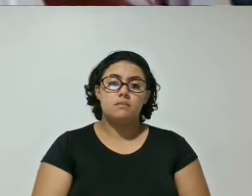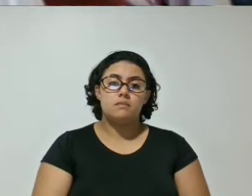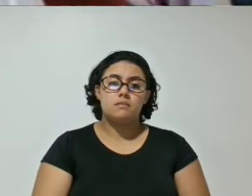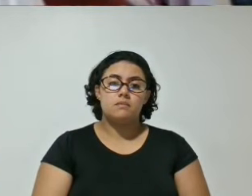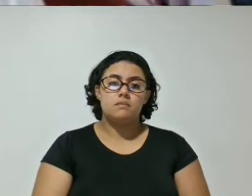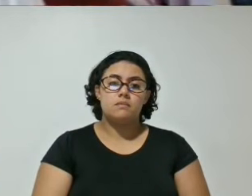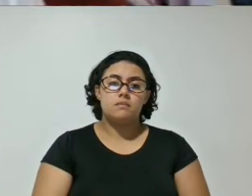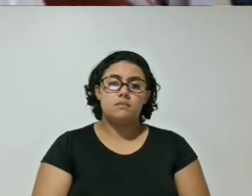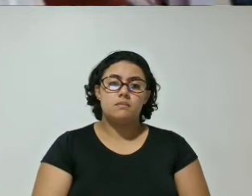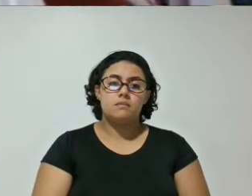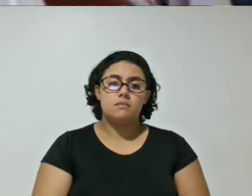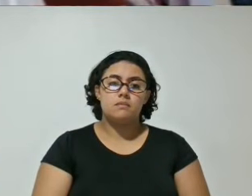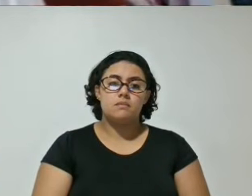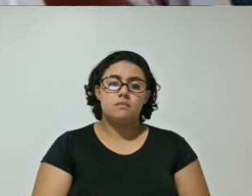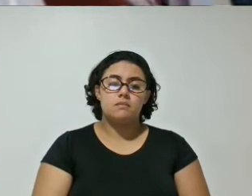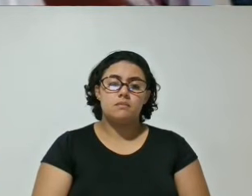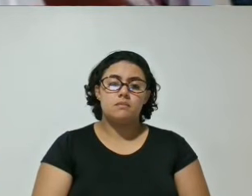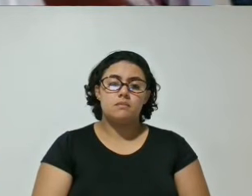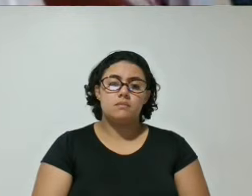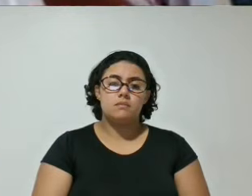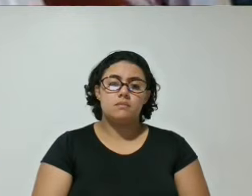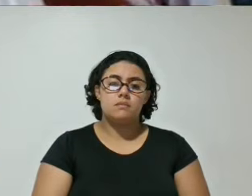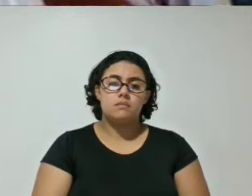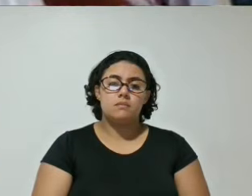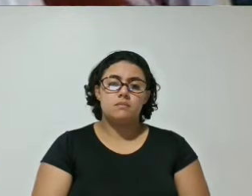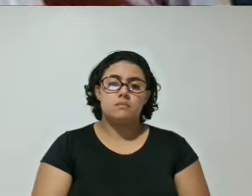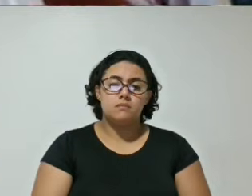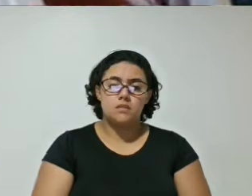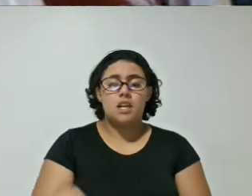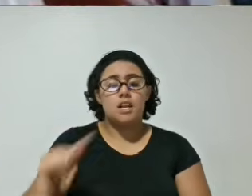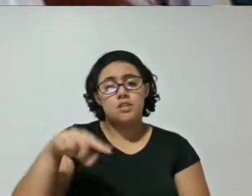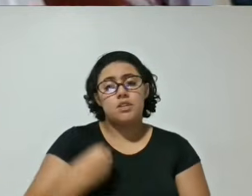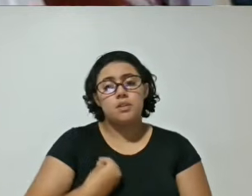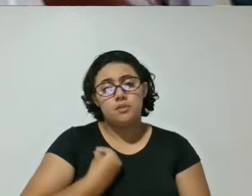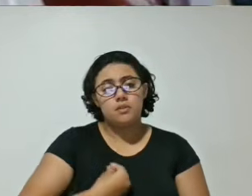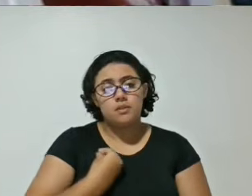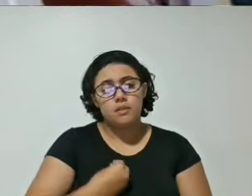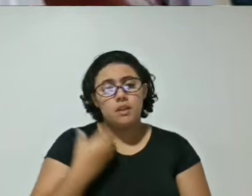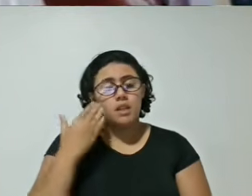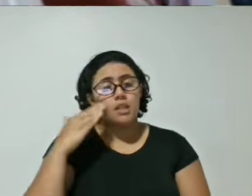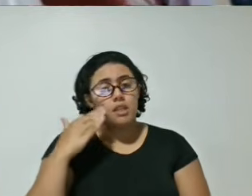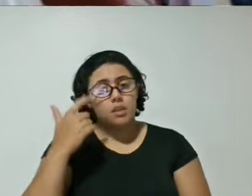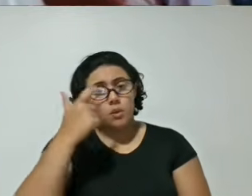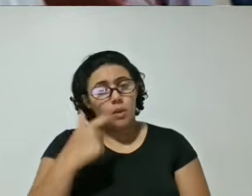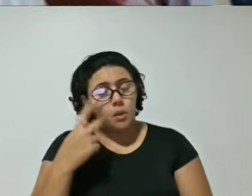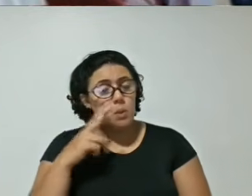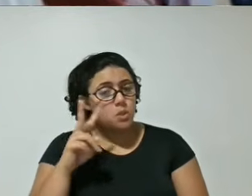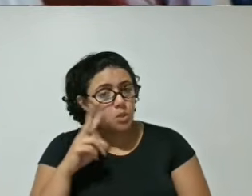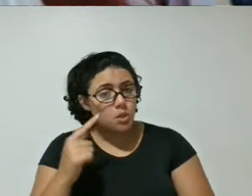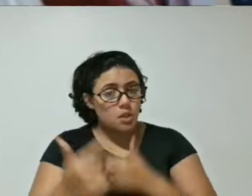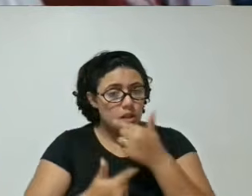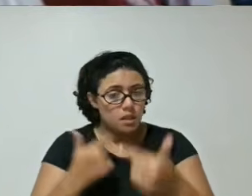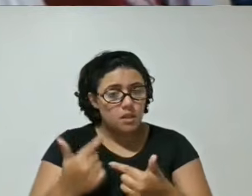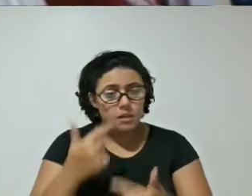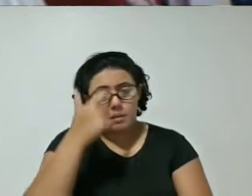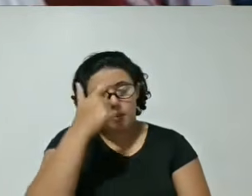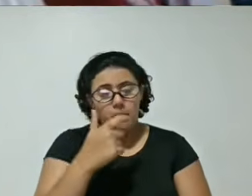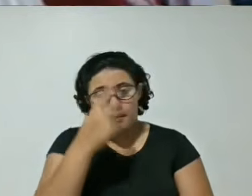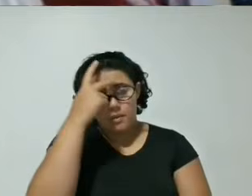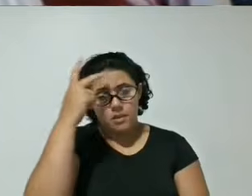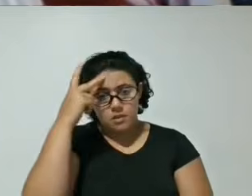né? Do que a gente está vivendo, e eu entendo, como historiador, como pessoa que sempre acompanhou,